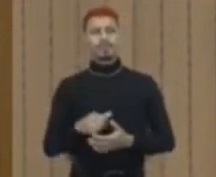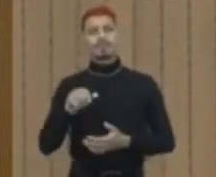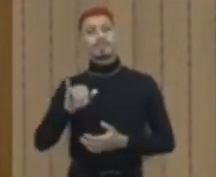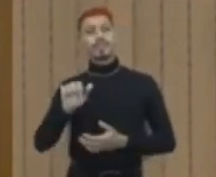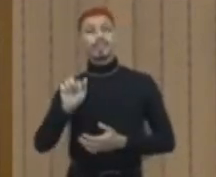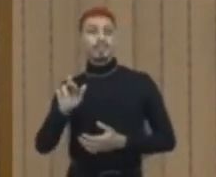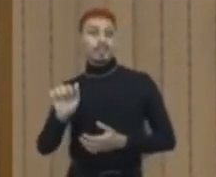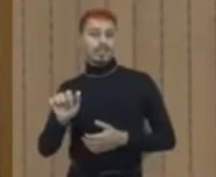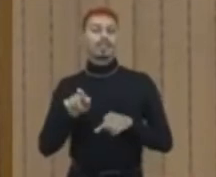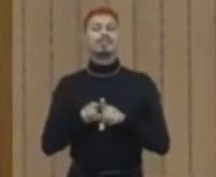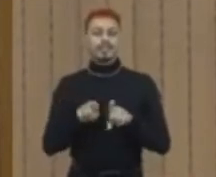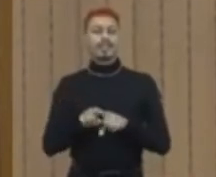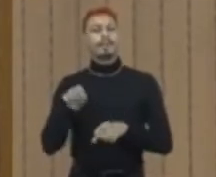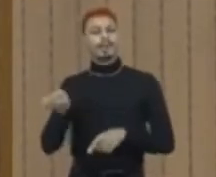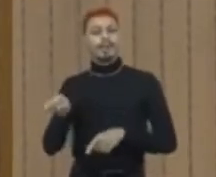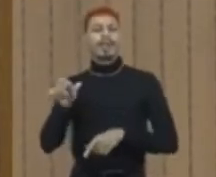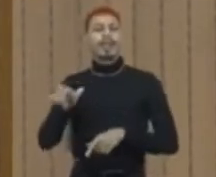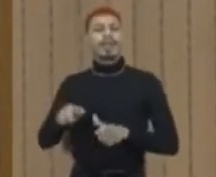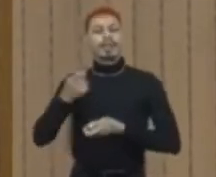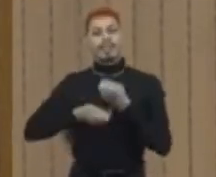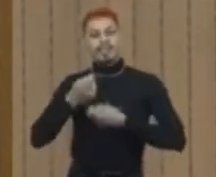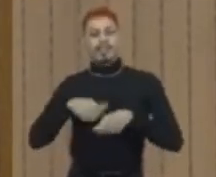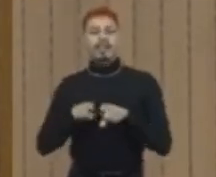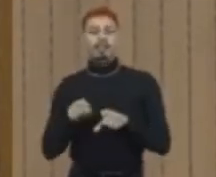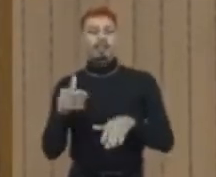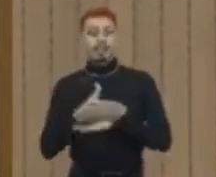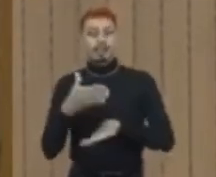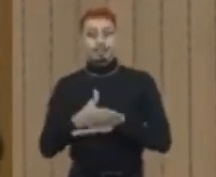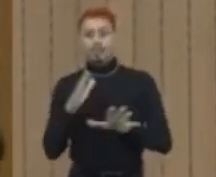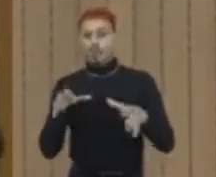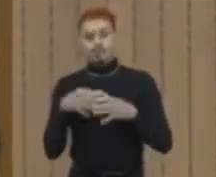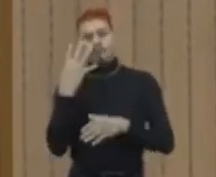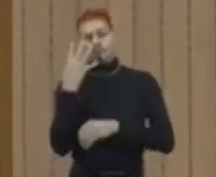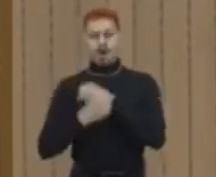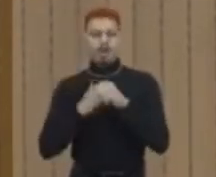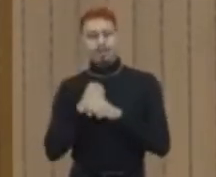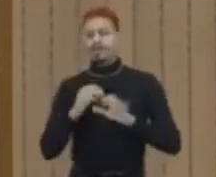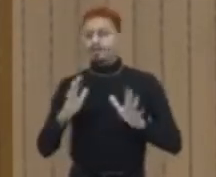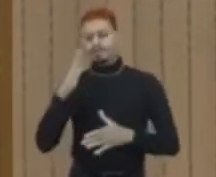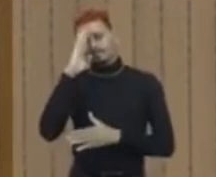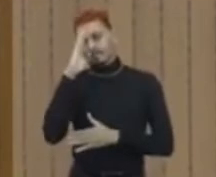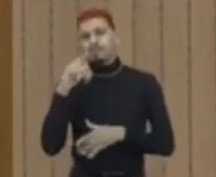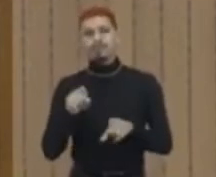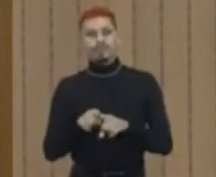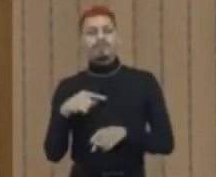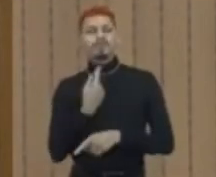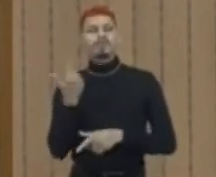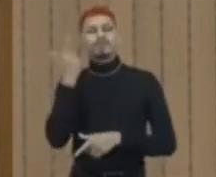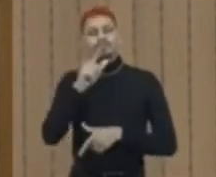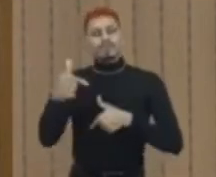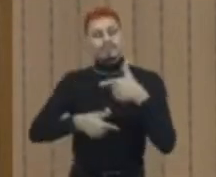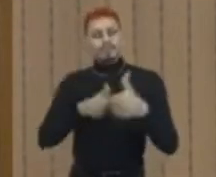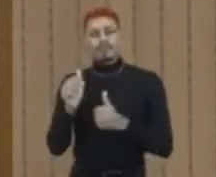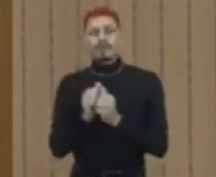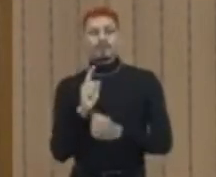Yara também, que foi chefe de gabinete por 4 anos junto comigo, então foi fundamental para que se